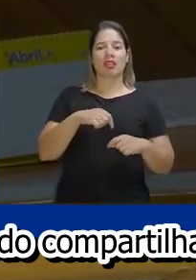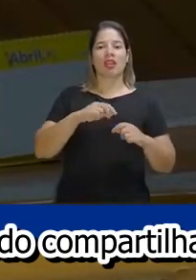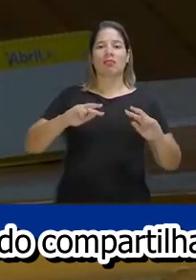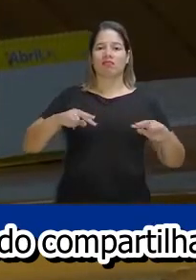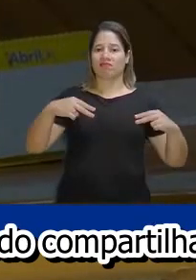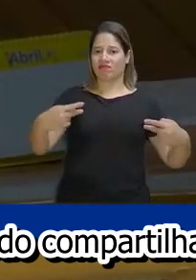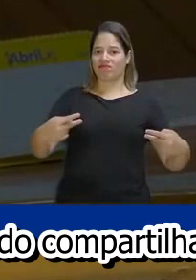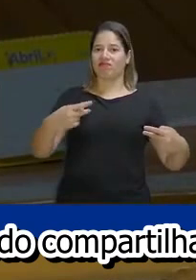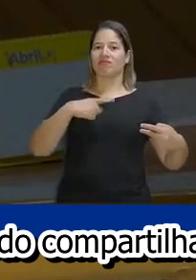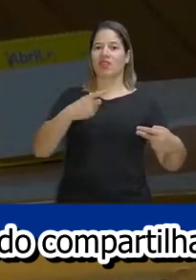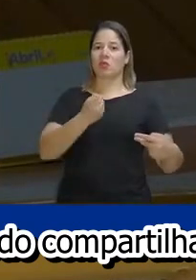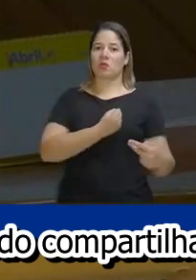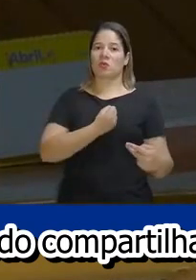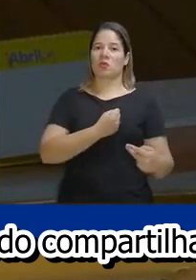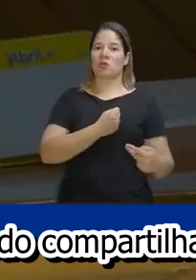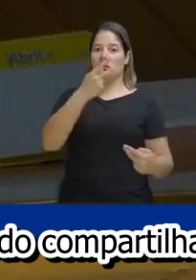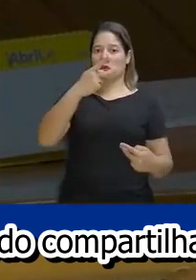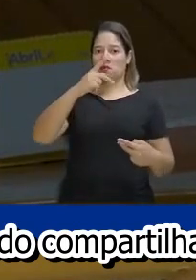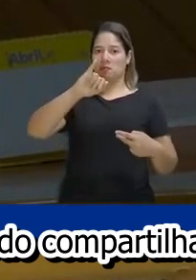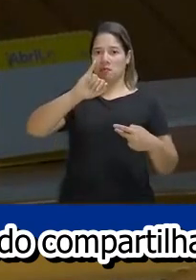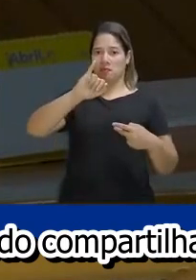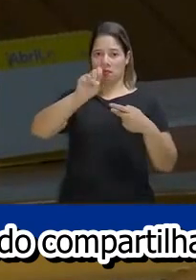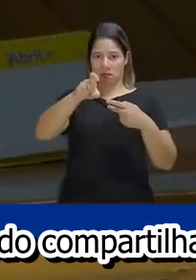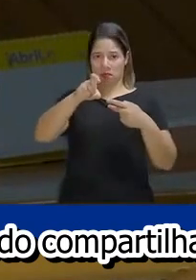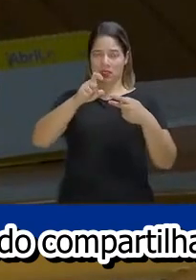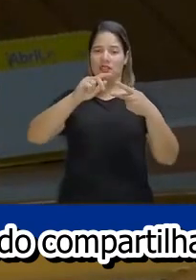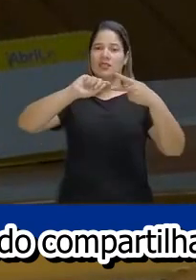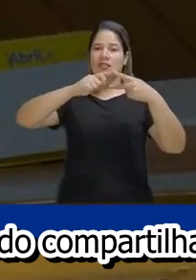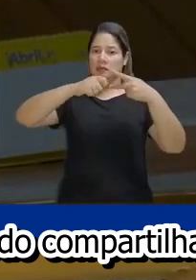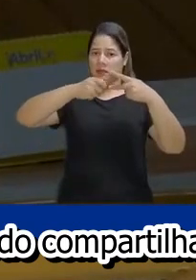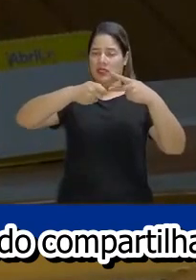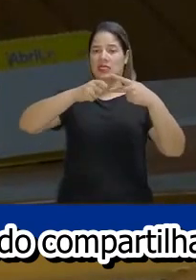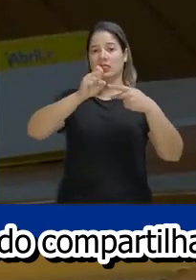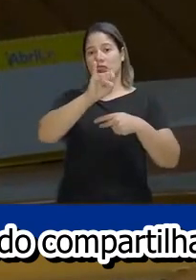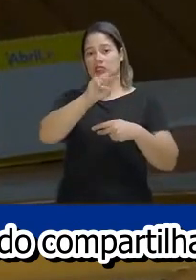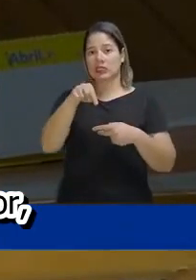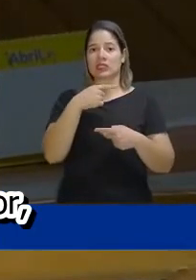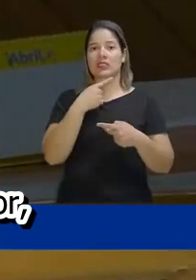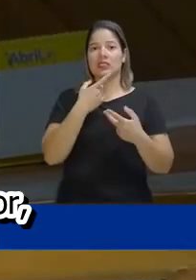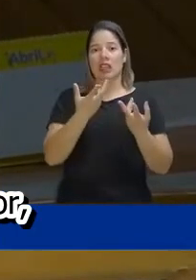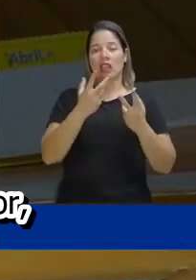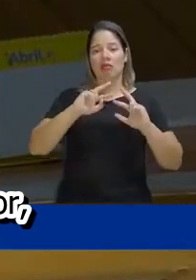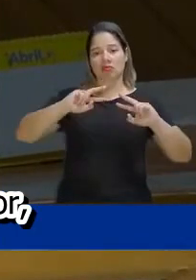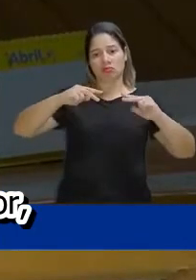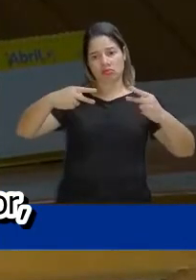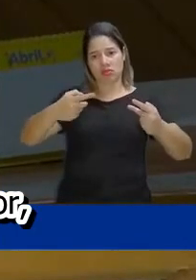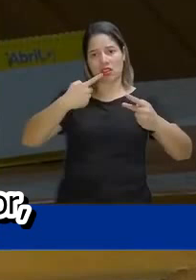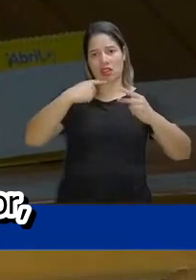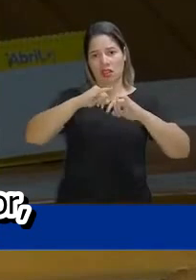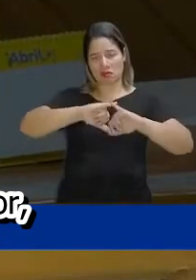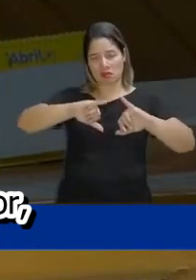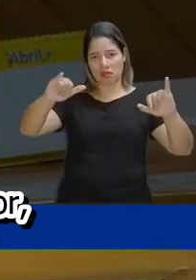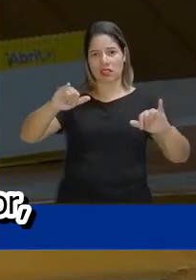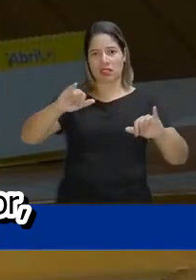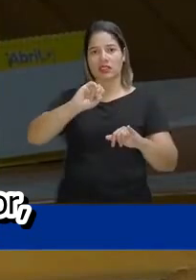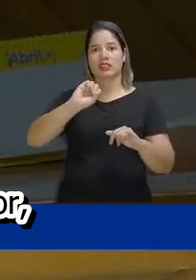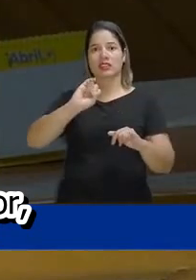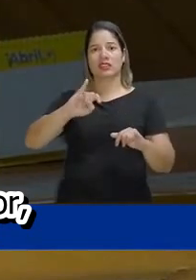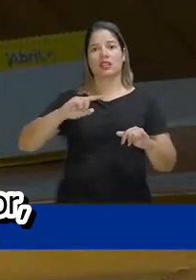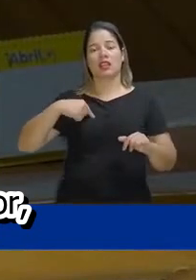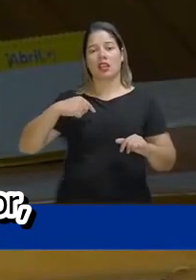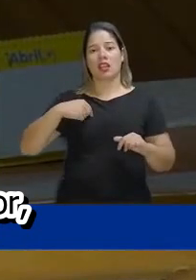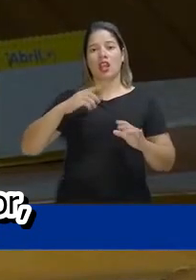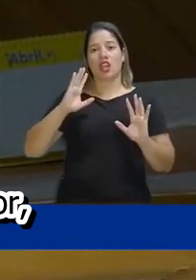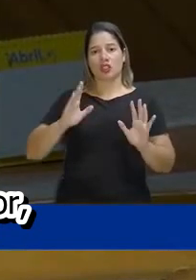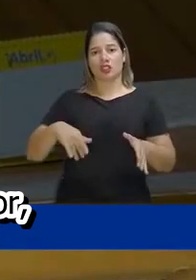lá de Pix e de uma conta para que quem tiver interesse e de algum modo compartilhar, eu inclusive já fiz uma transferência de